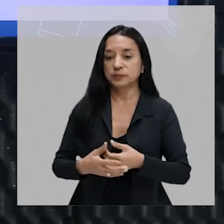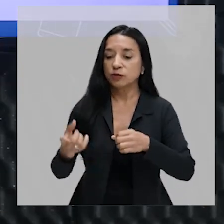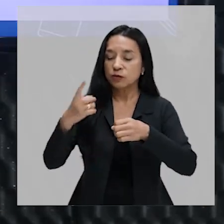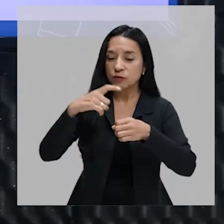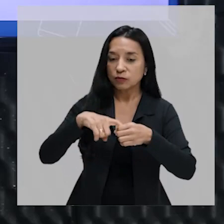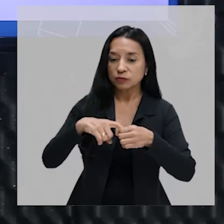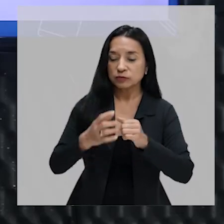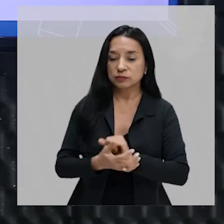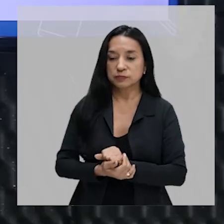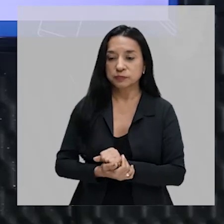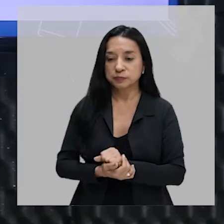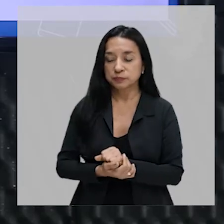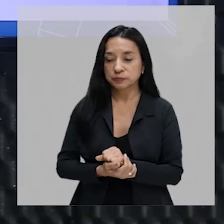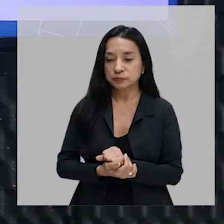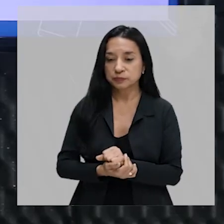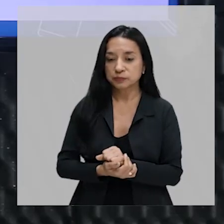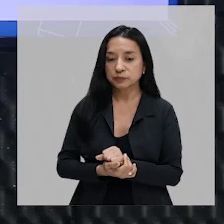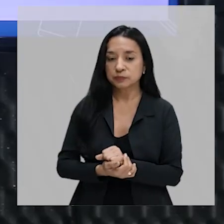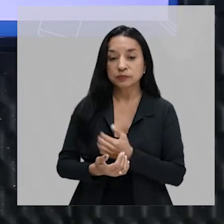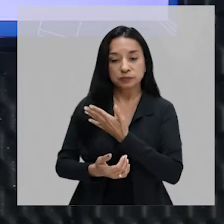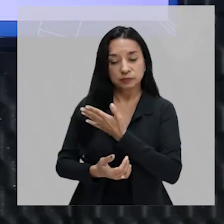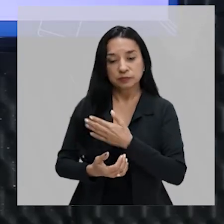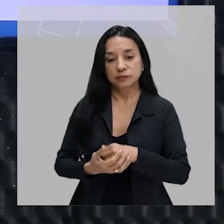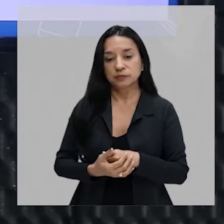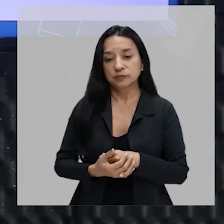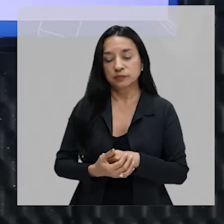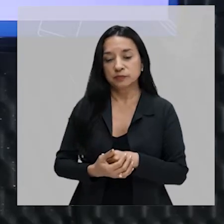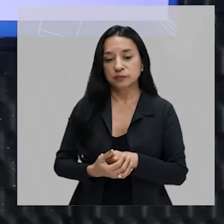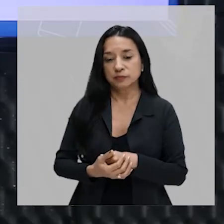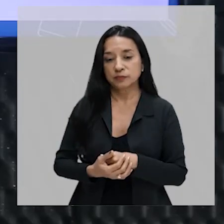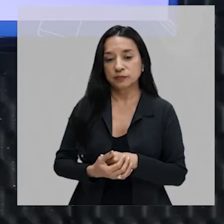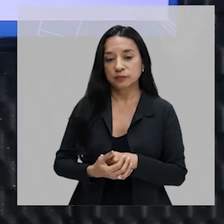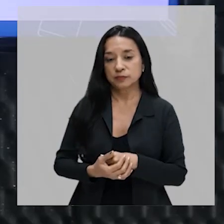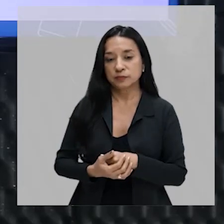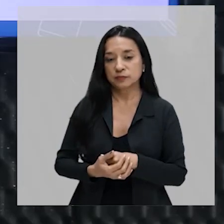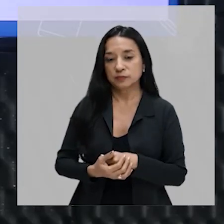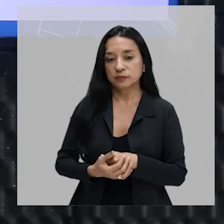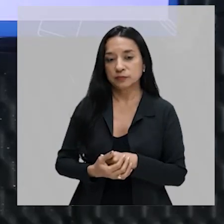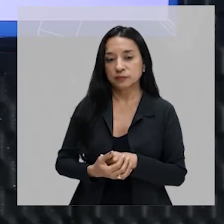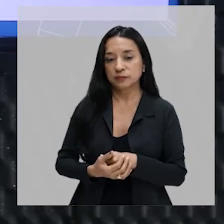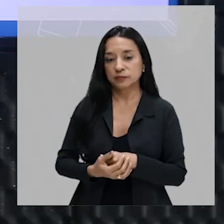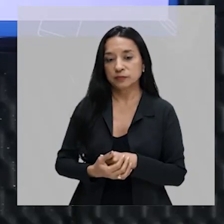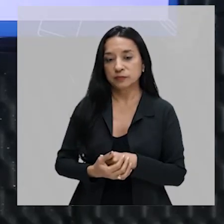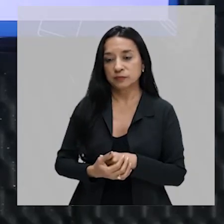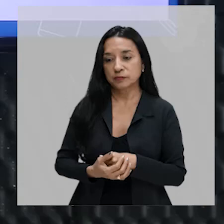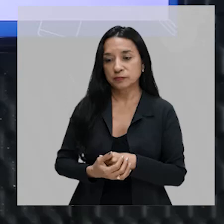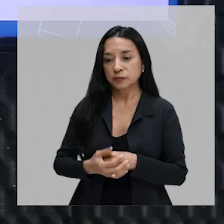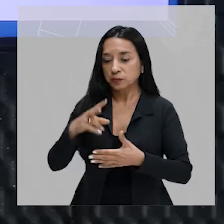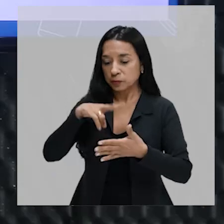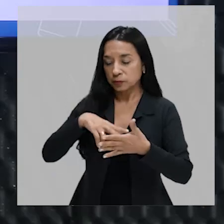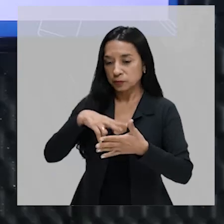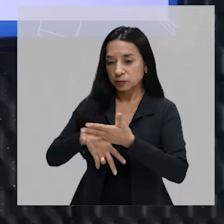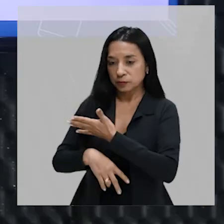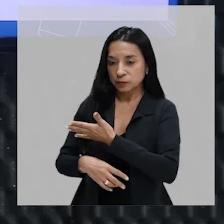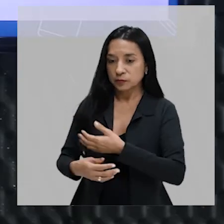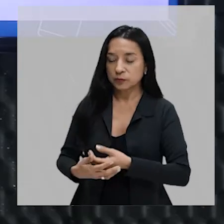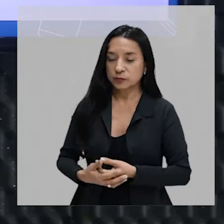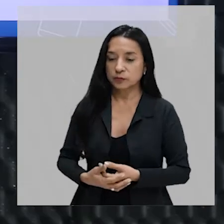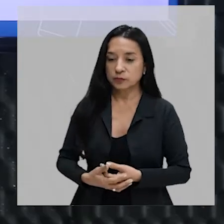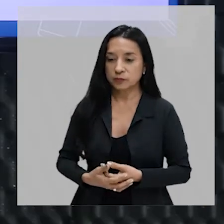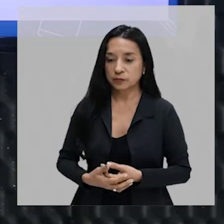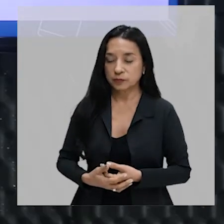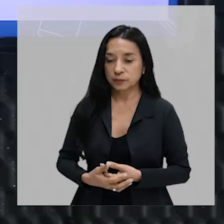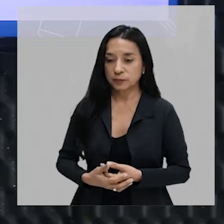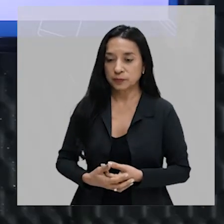voltar? Olha só. Muita gente, eu vou ler todinho, tá? No presente do indicativo, deve-se conjugá-lo a partir da segunda